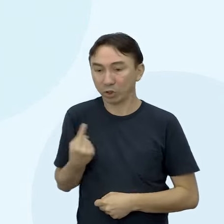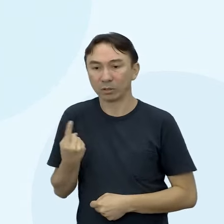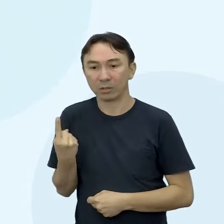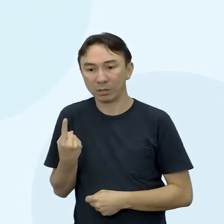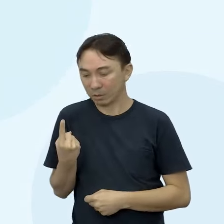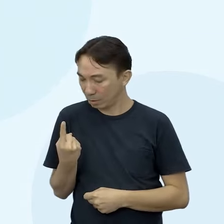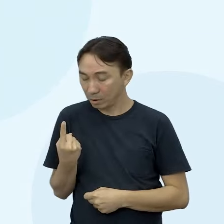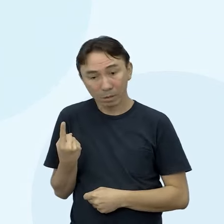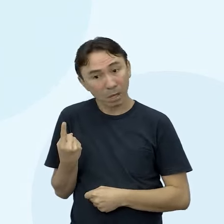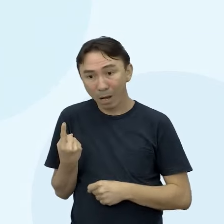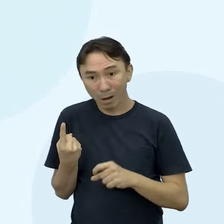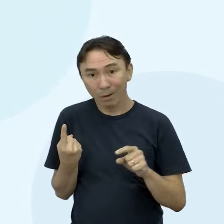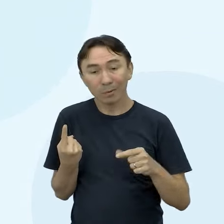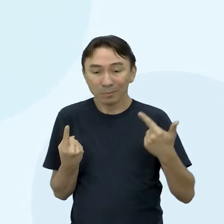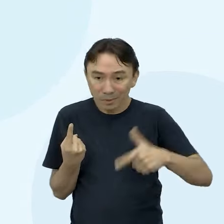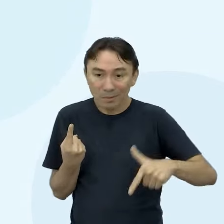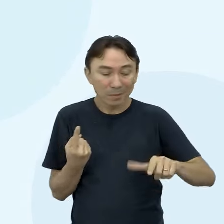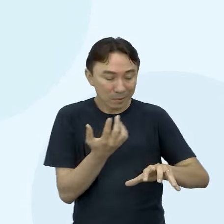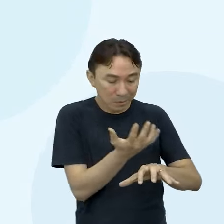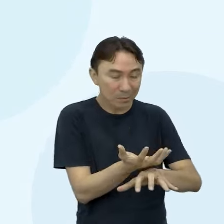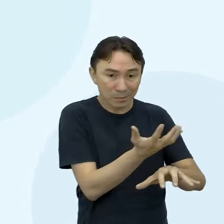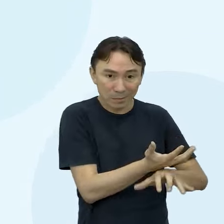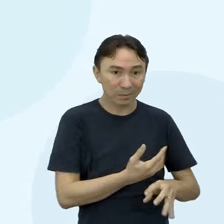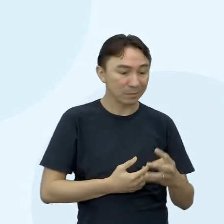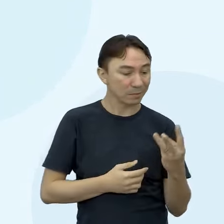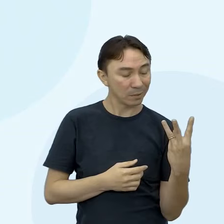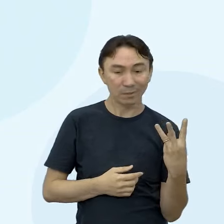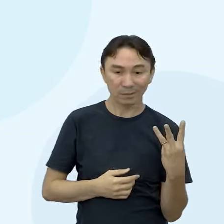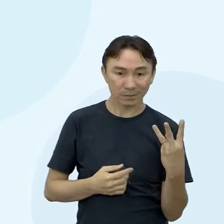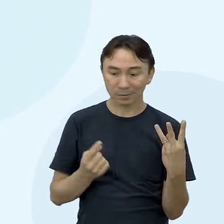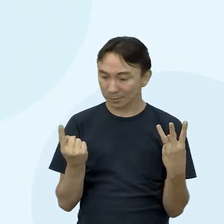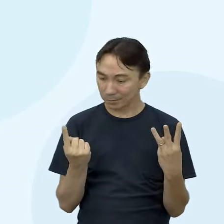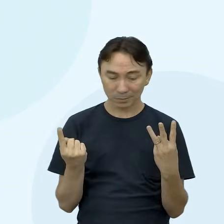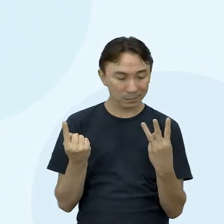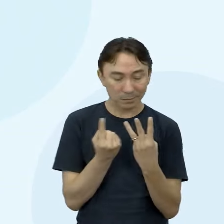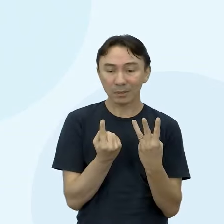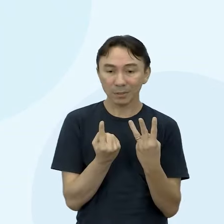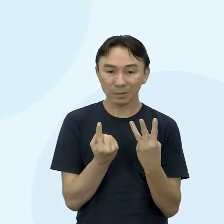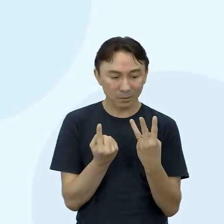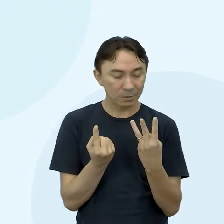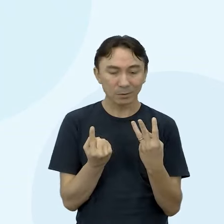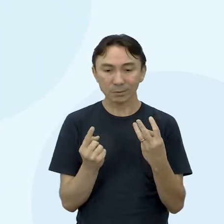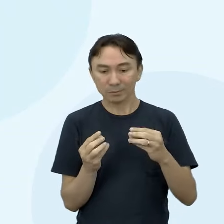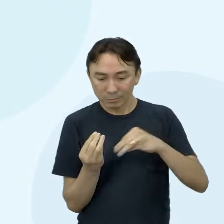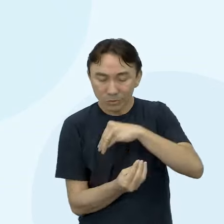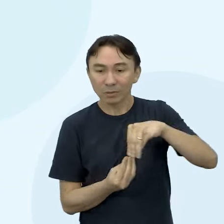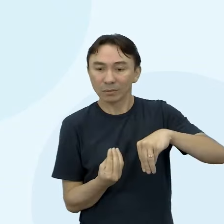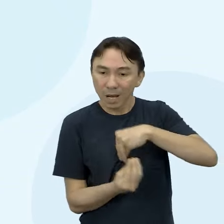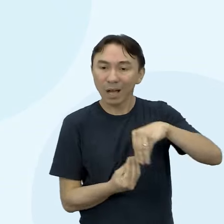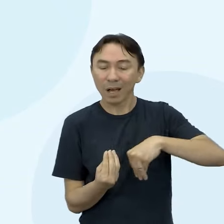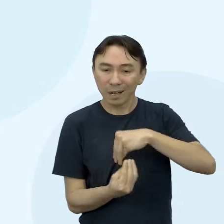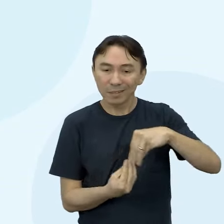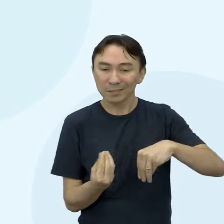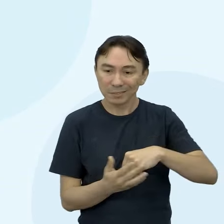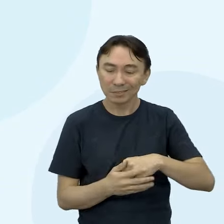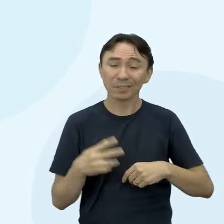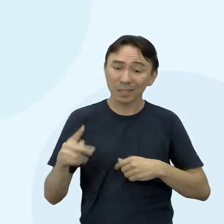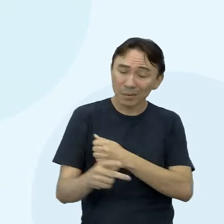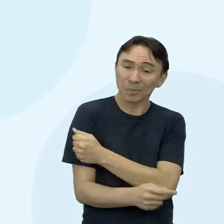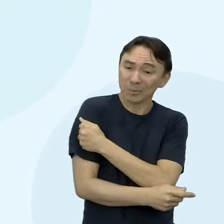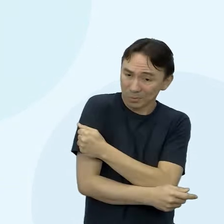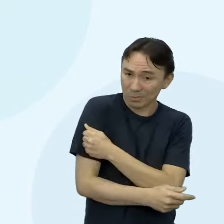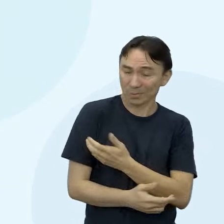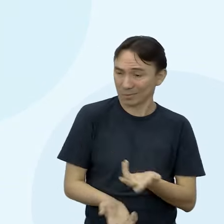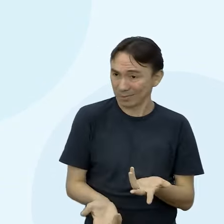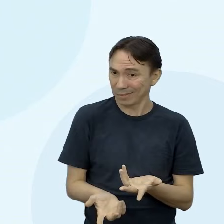os outros 3 componentes aí, para a gente ter um diálogo para os nossos estudantes. Vai ter atividade, se vocês